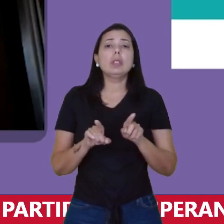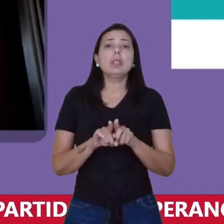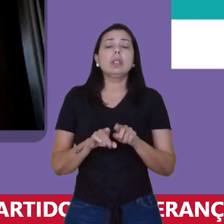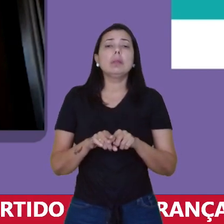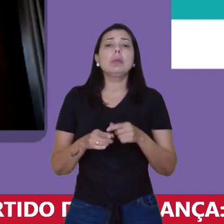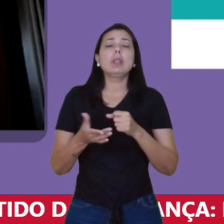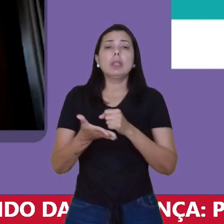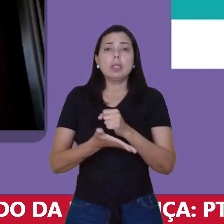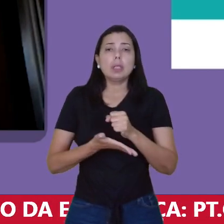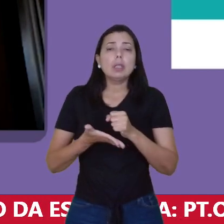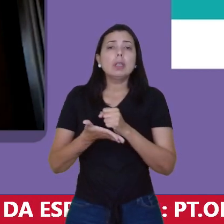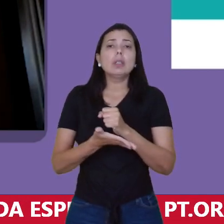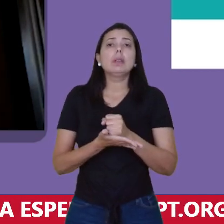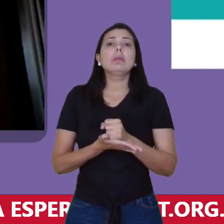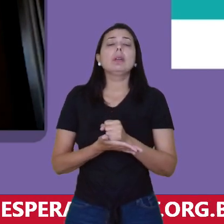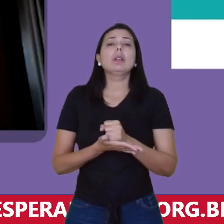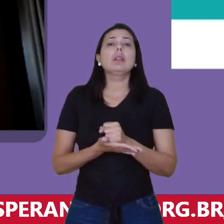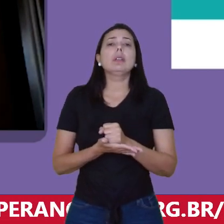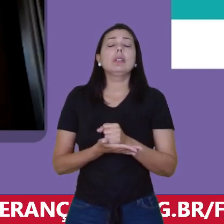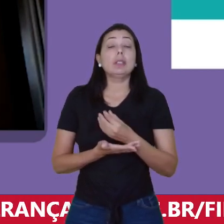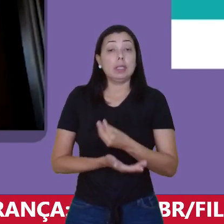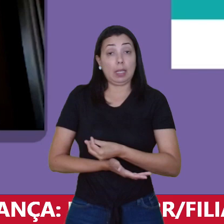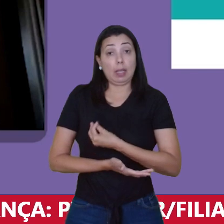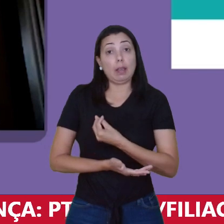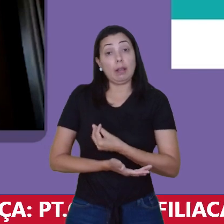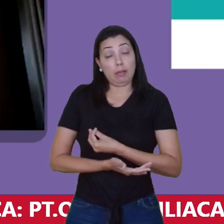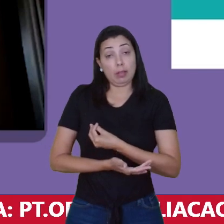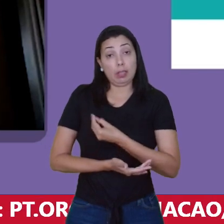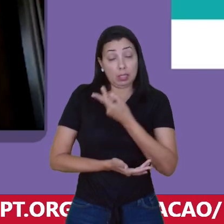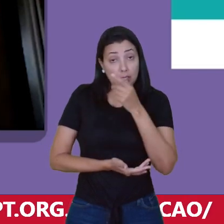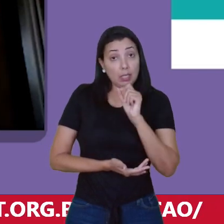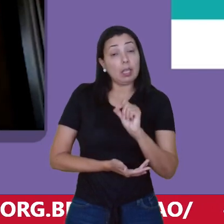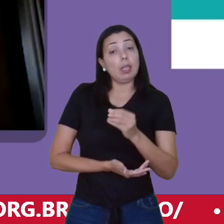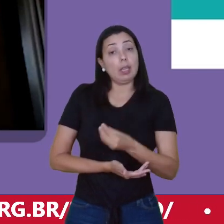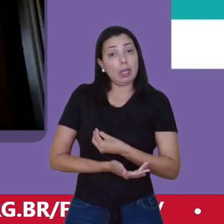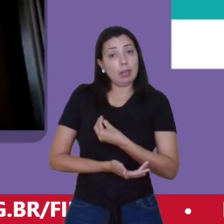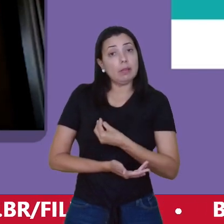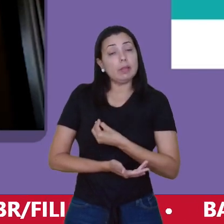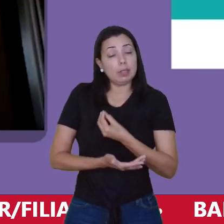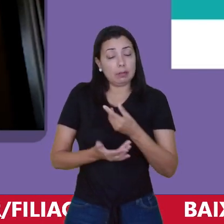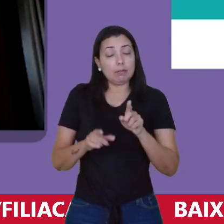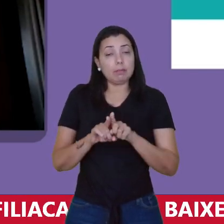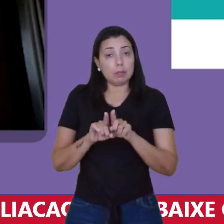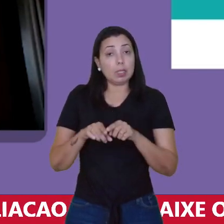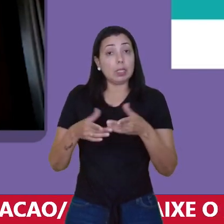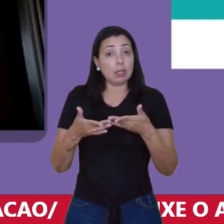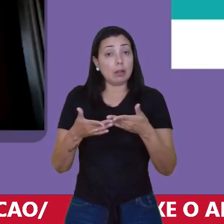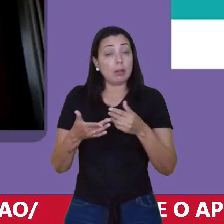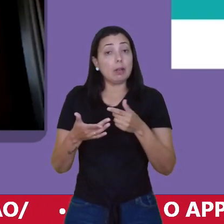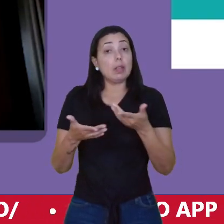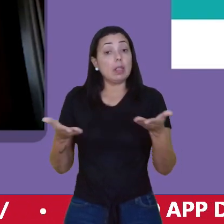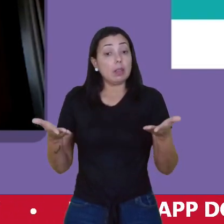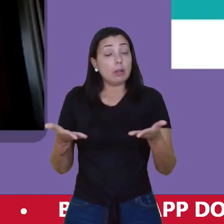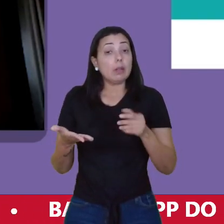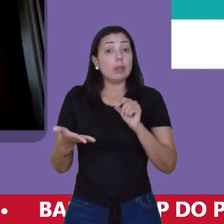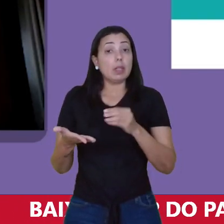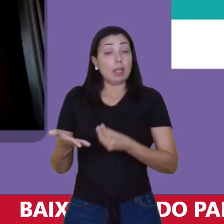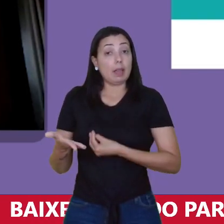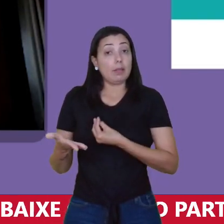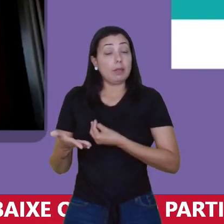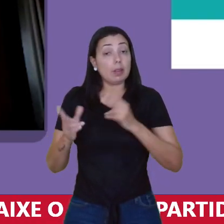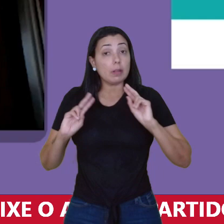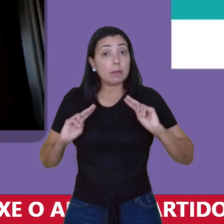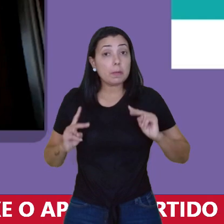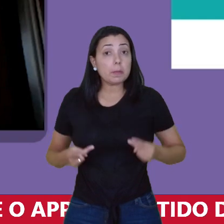as bases de sustentabilidade da vida. E em que a vida se sustenta? Em boa parte, a vida